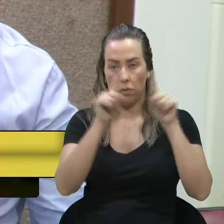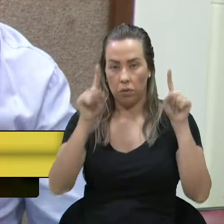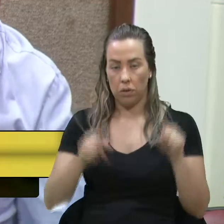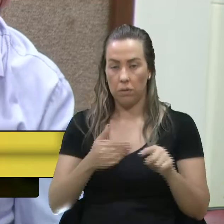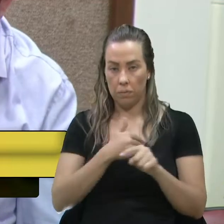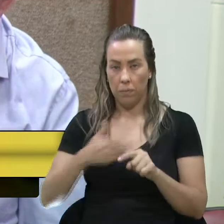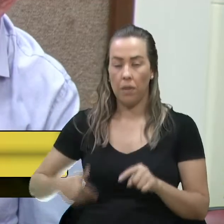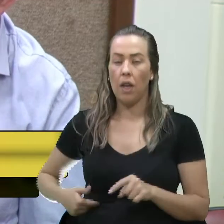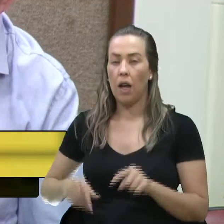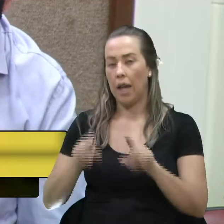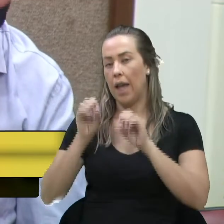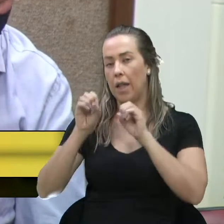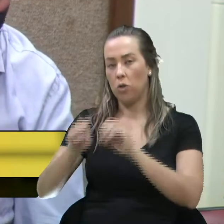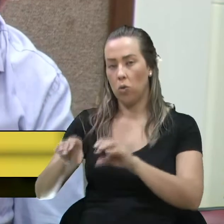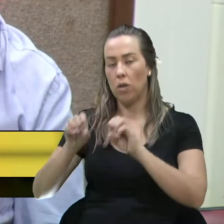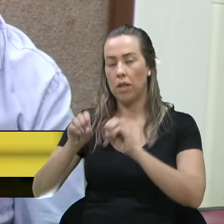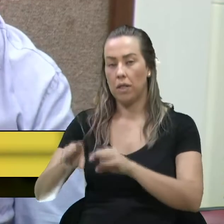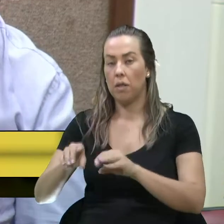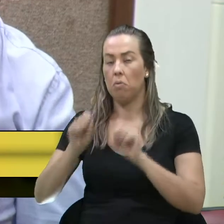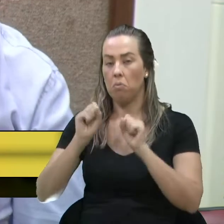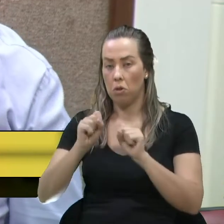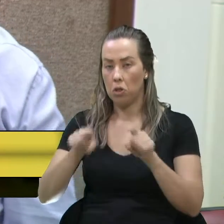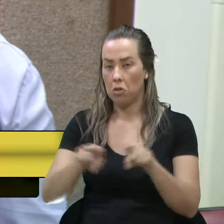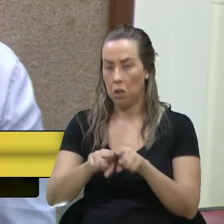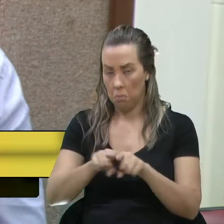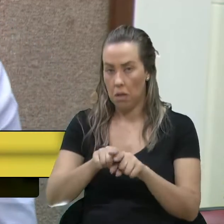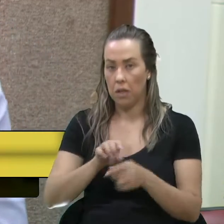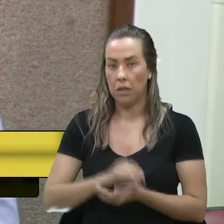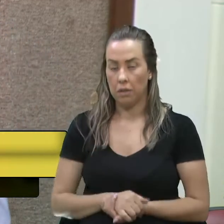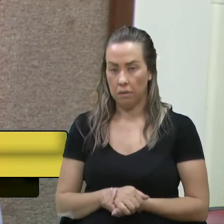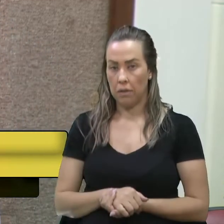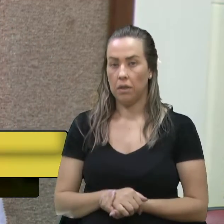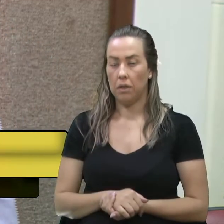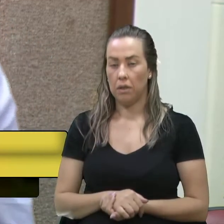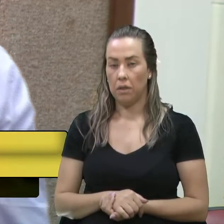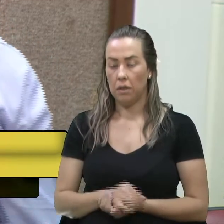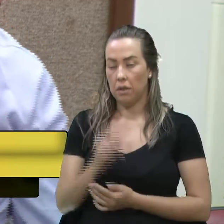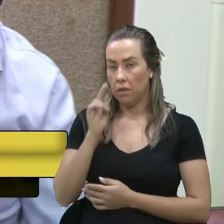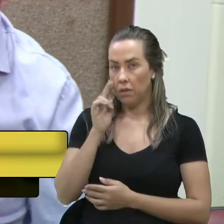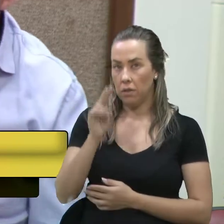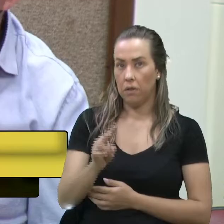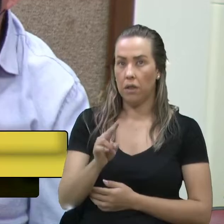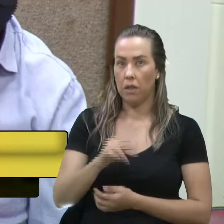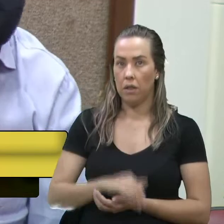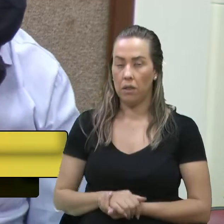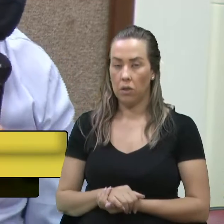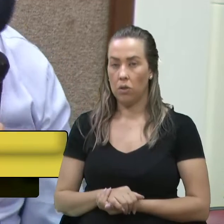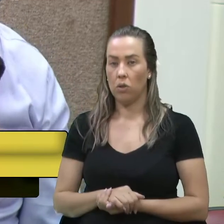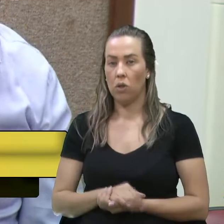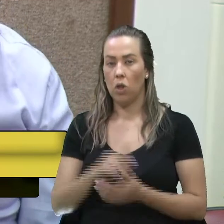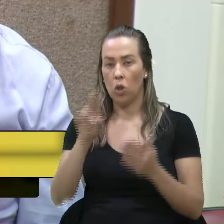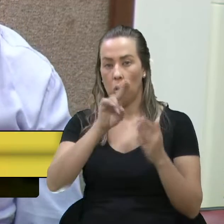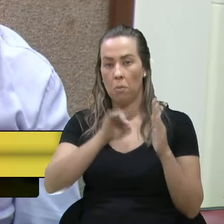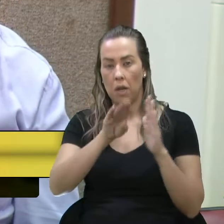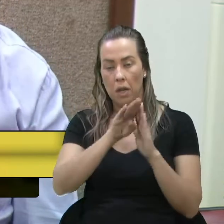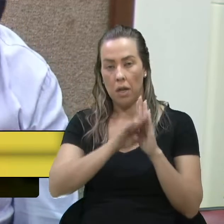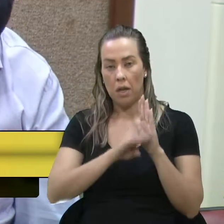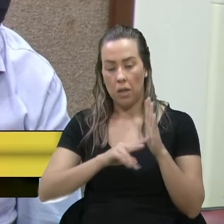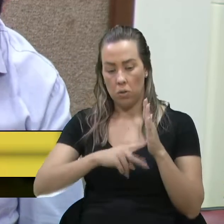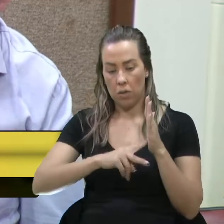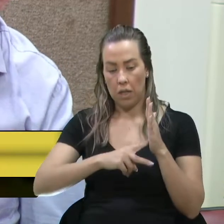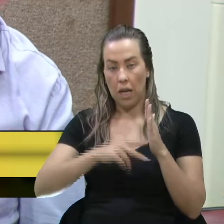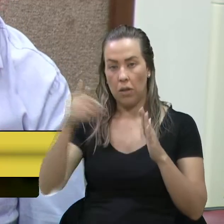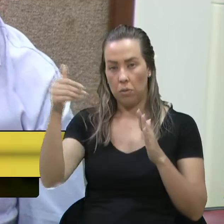A educação pode fazer alguns pontos, né? Então, vejo o nome de servidores que estão aqui, do sindicato que está